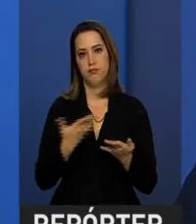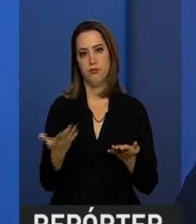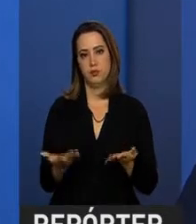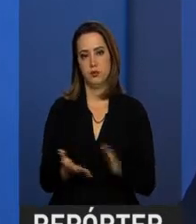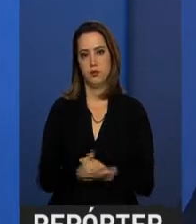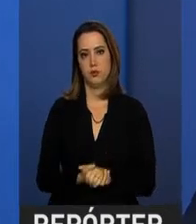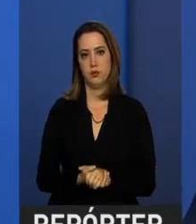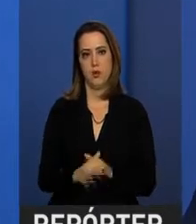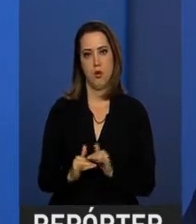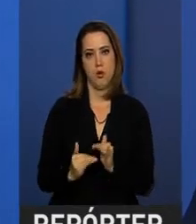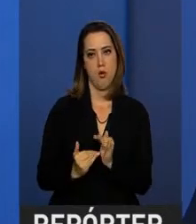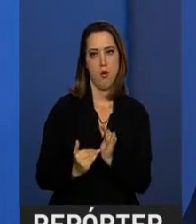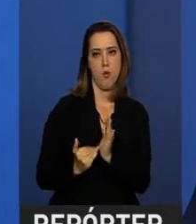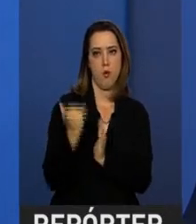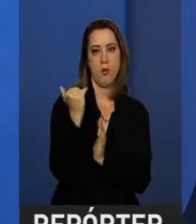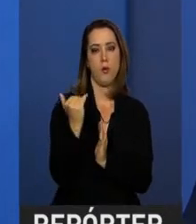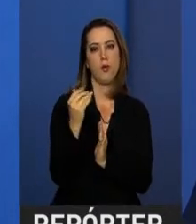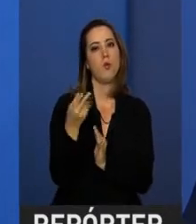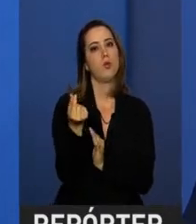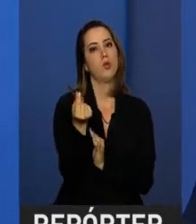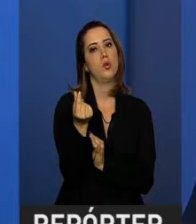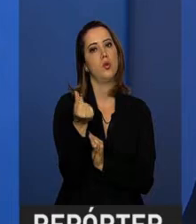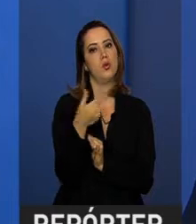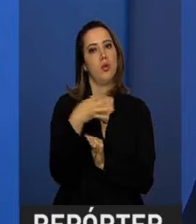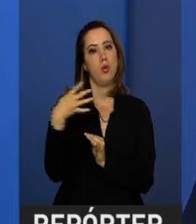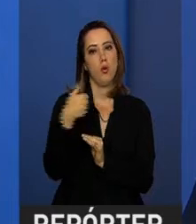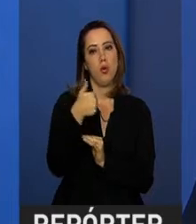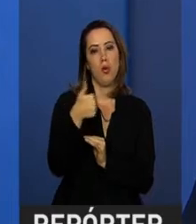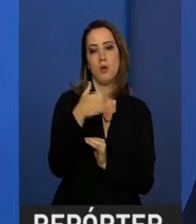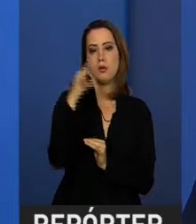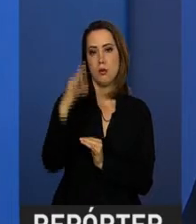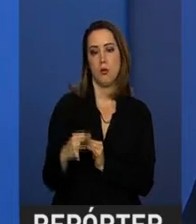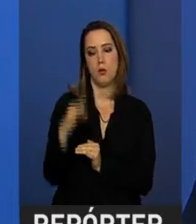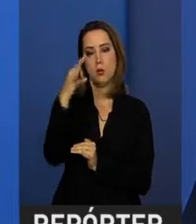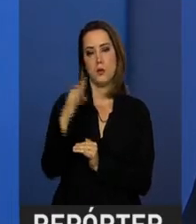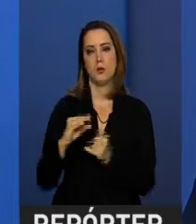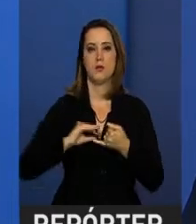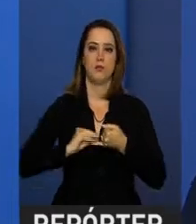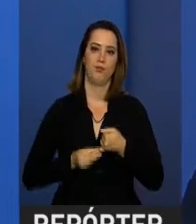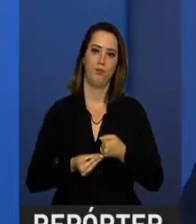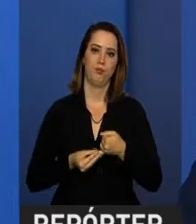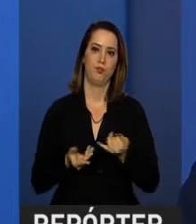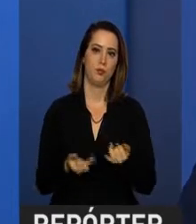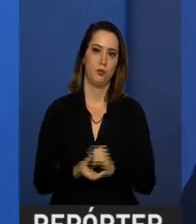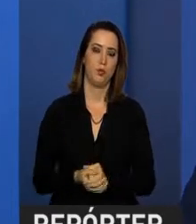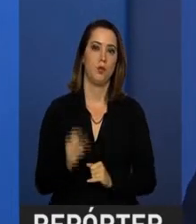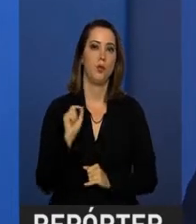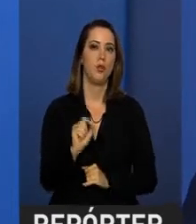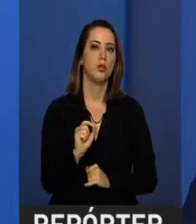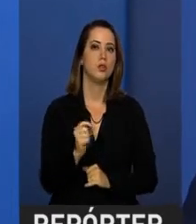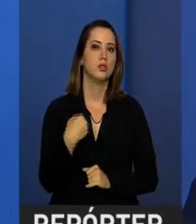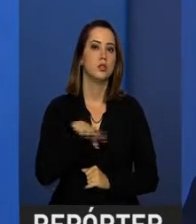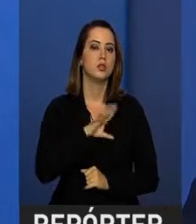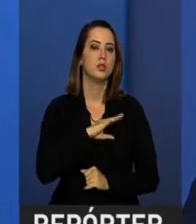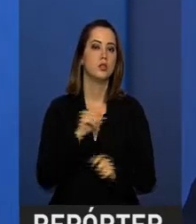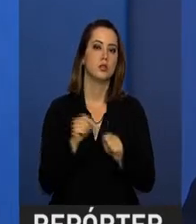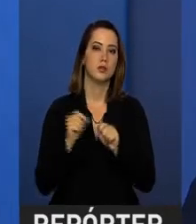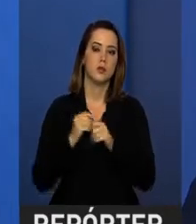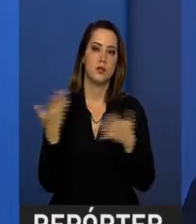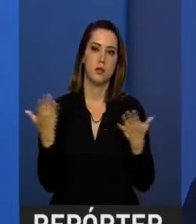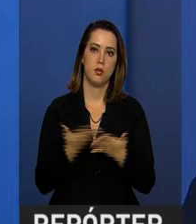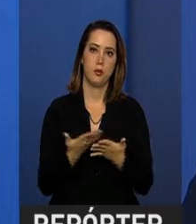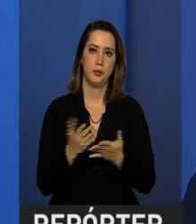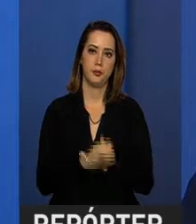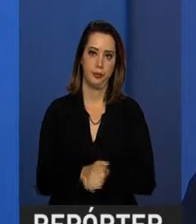tendo um aumento de preço em torno de 41% e 45% do preço feijão bom o que nós estamos fazendo então